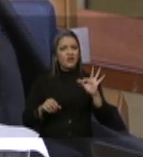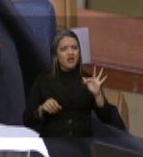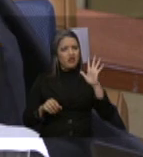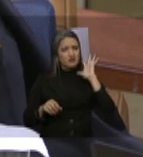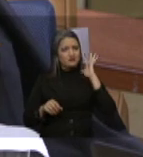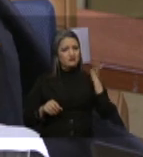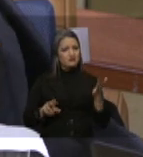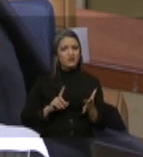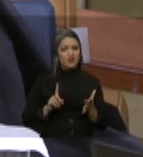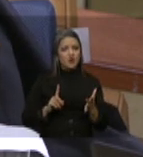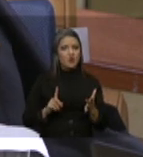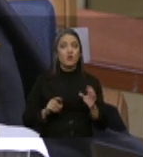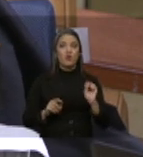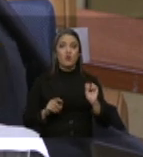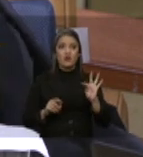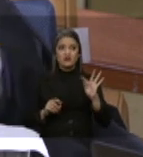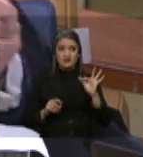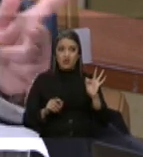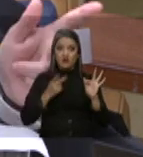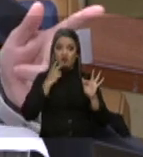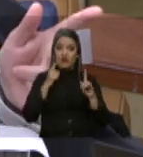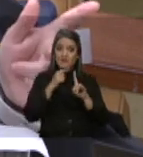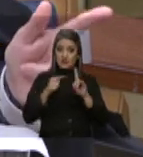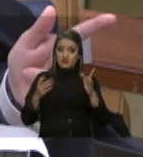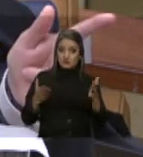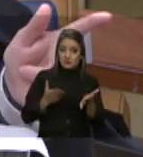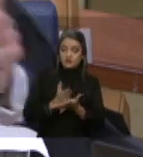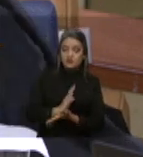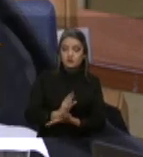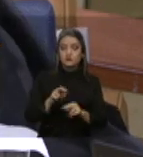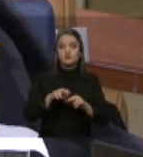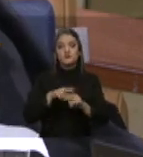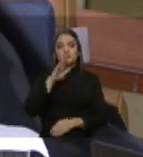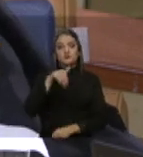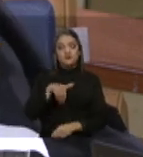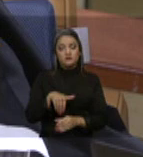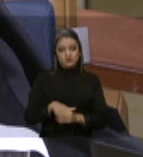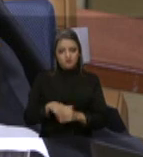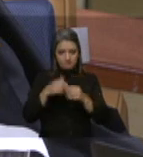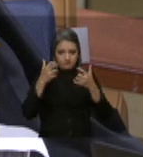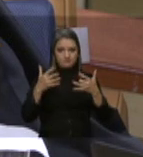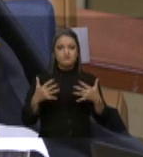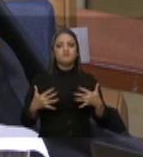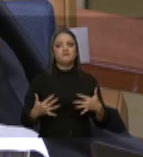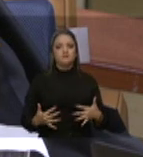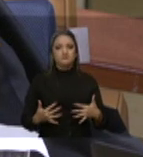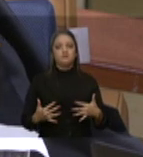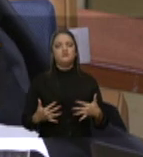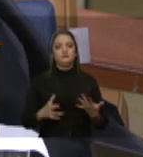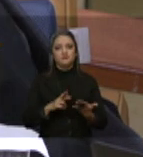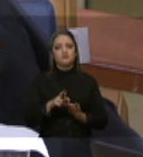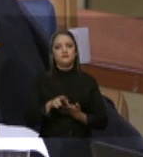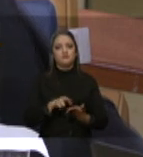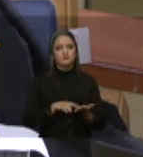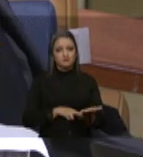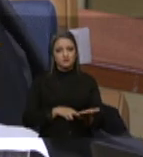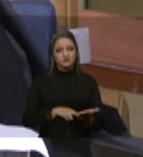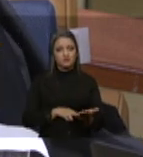o tribunal julga parcialmente procedente nos termos do voto agora explicitado por sua excelência o relator